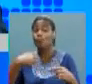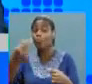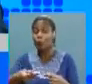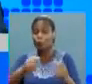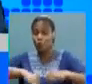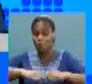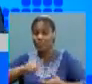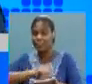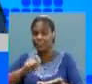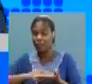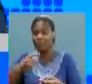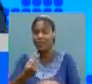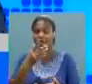será publicado até o final deste